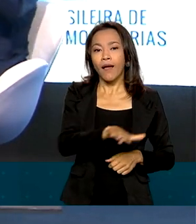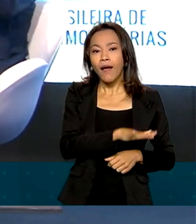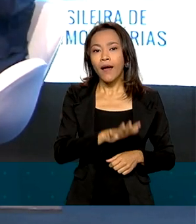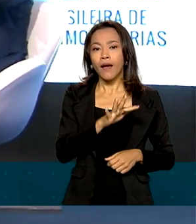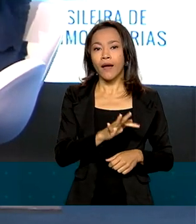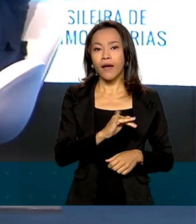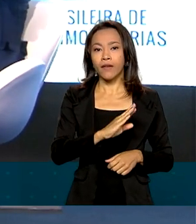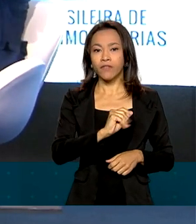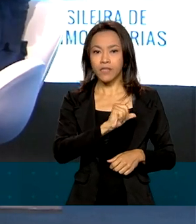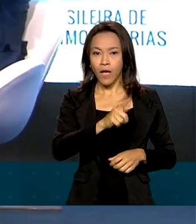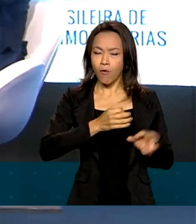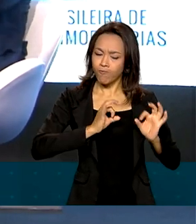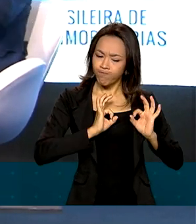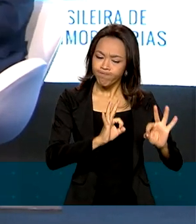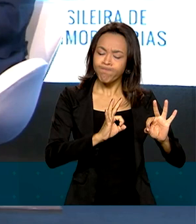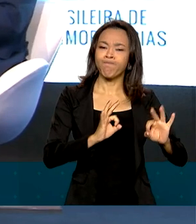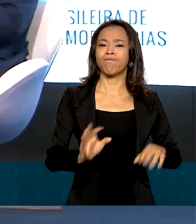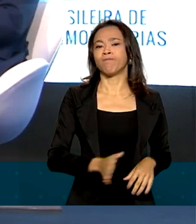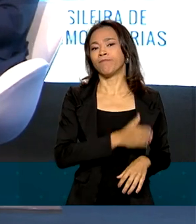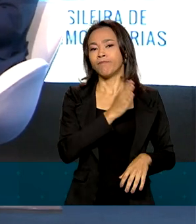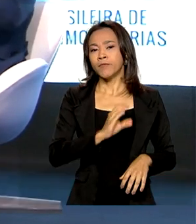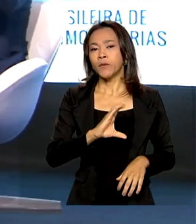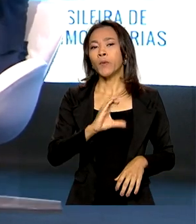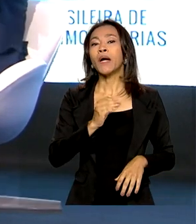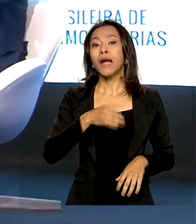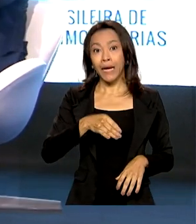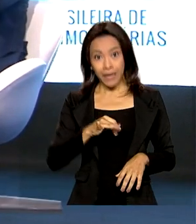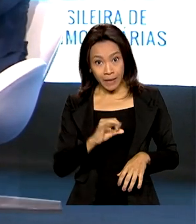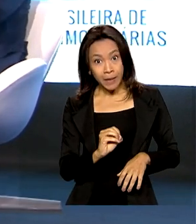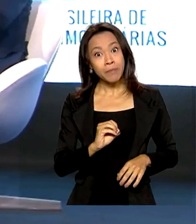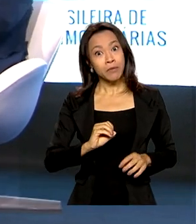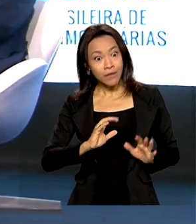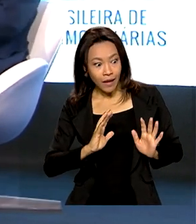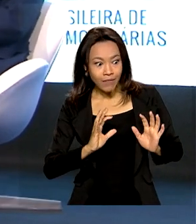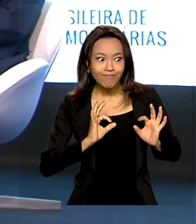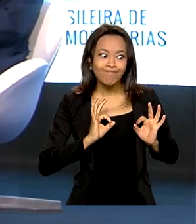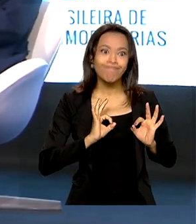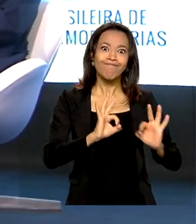já está com câmbio indo para o lugar, começando finalmente a ir para o lugar.